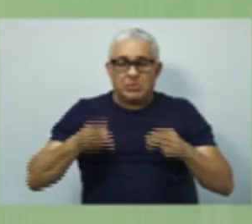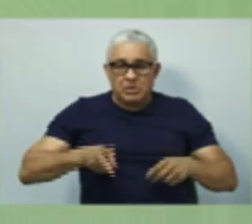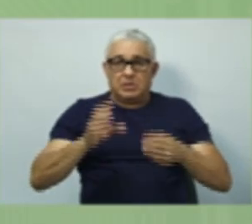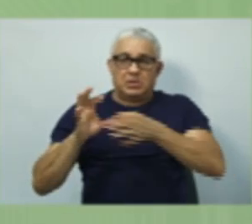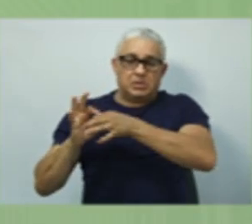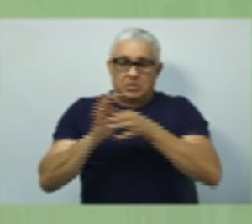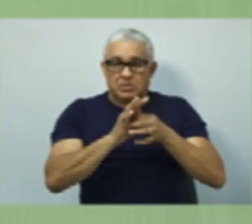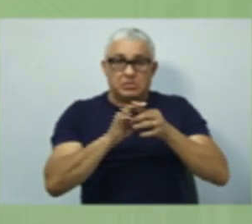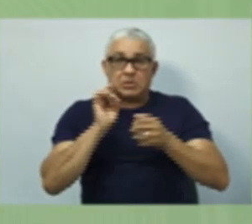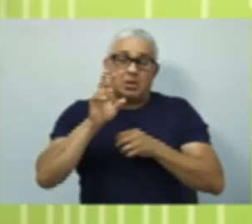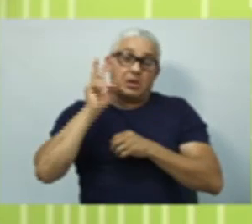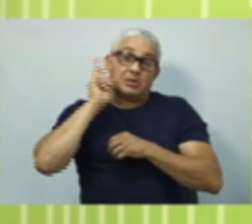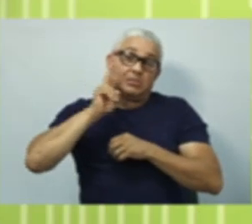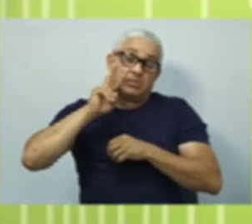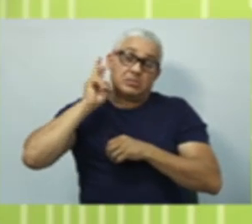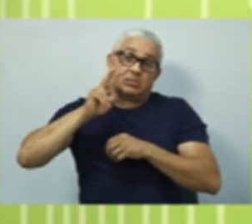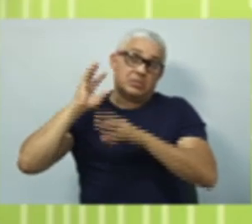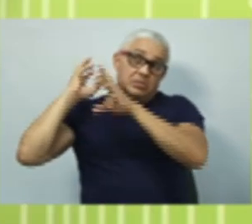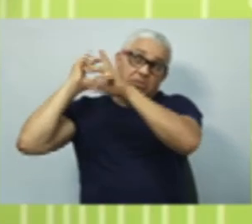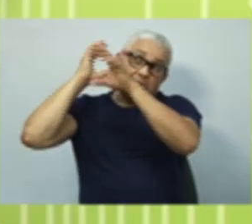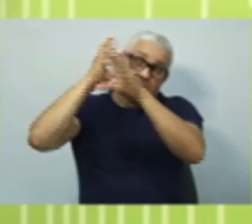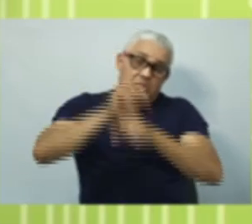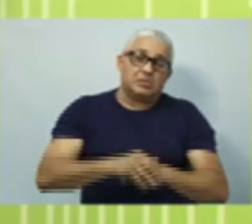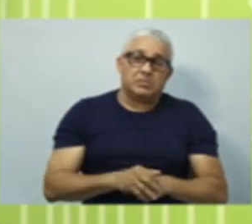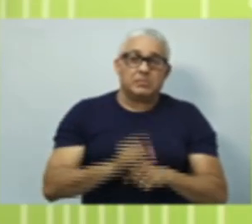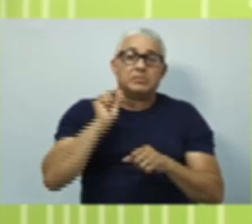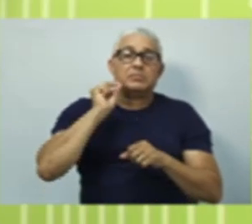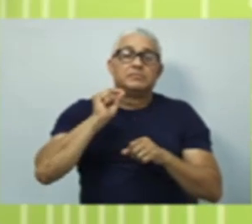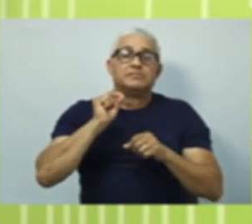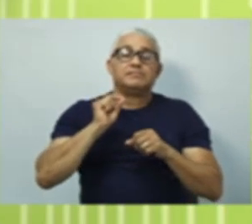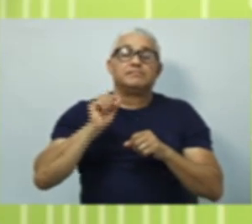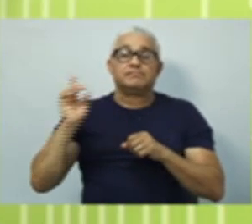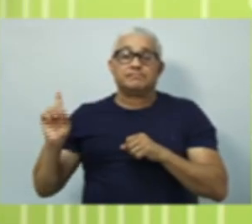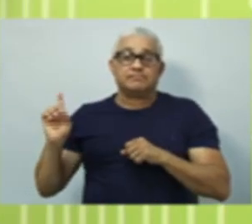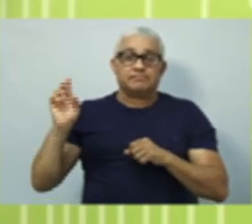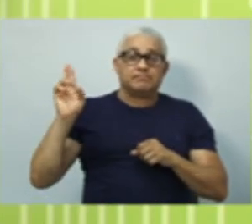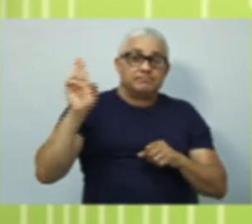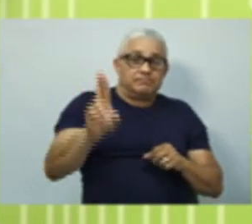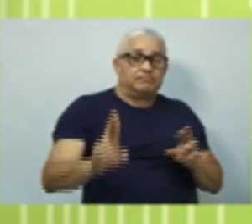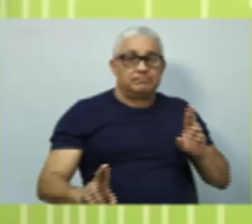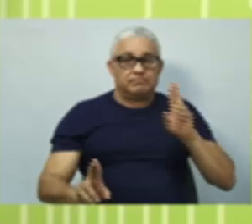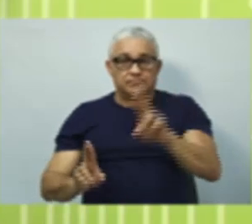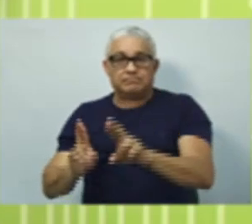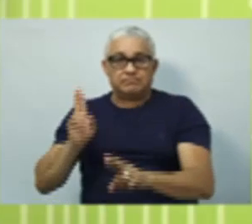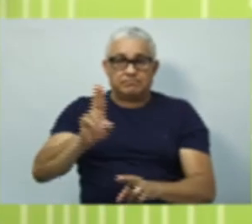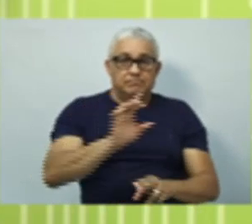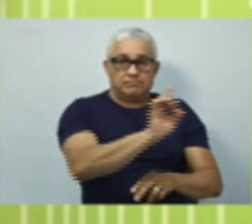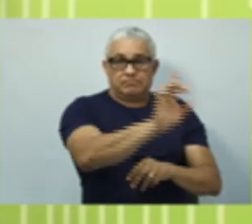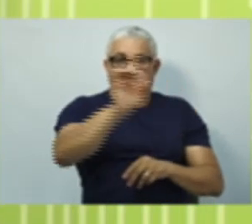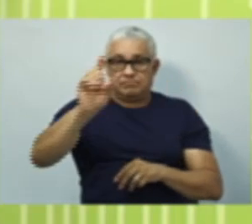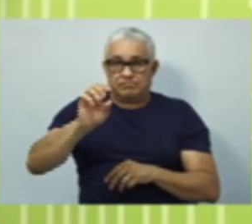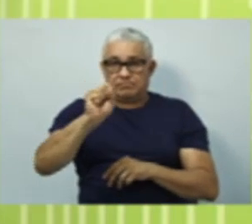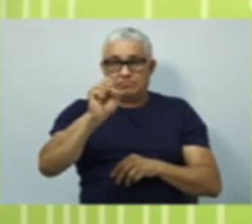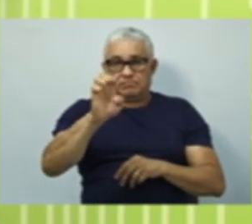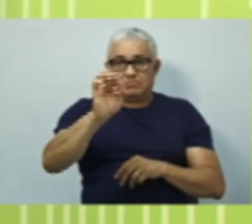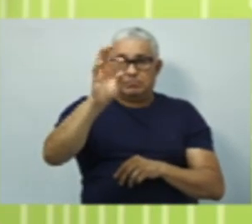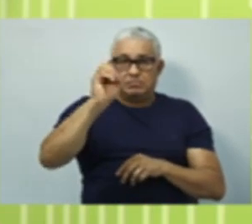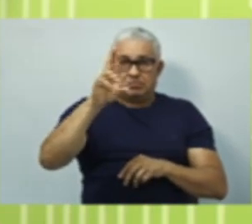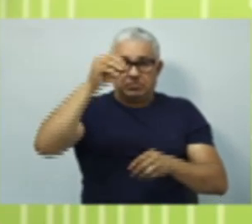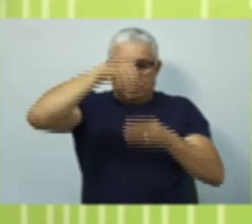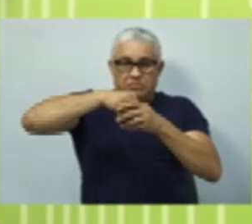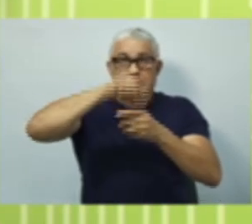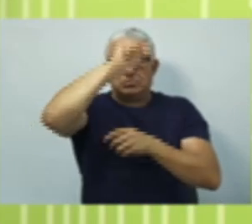Só recapitulando um pouquinho aí sobre o que representa cada setor desse dentro da economia do nosso